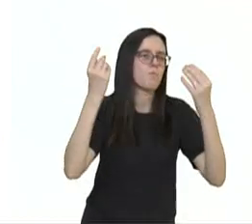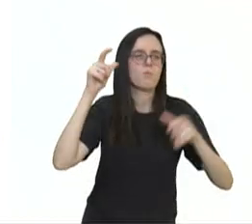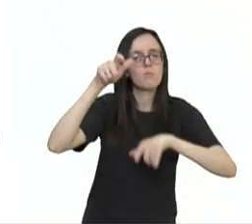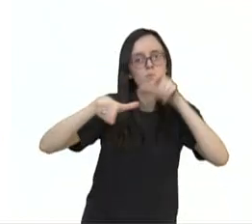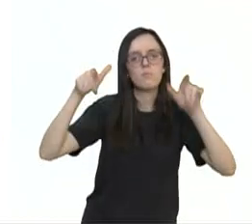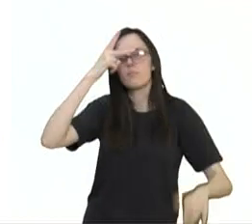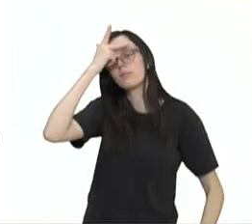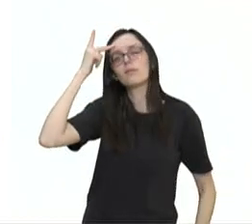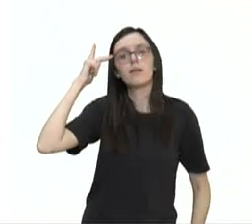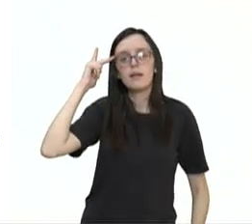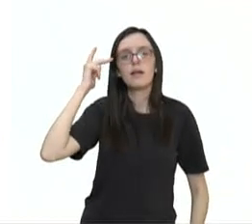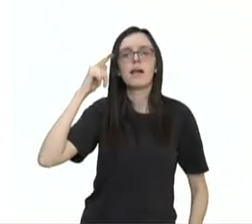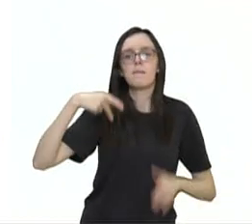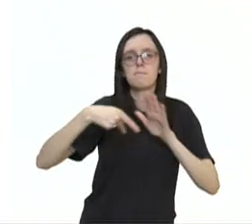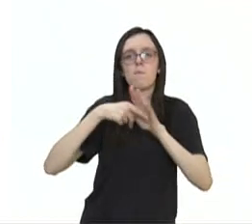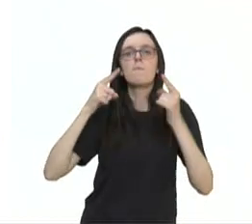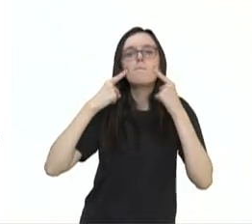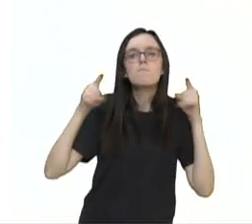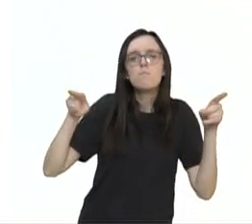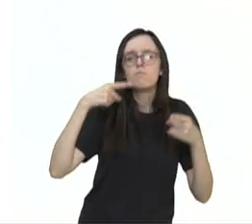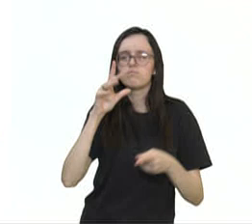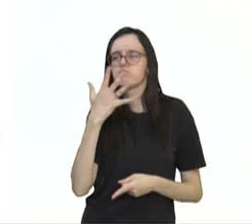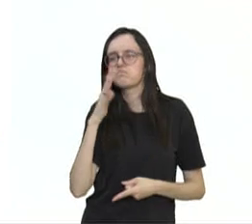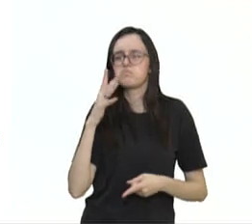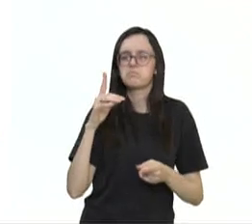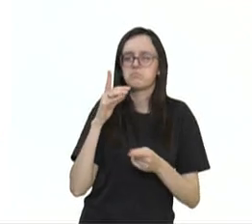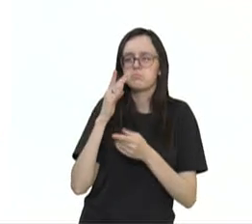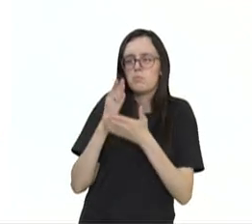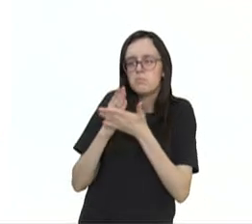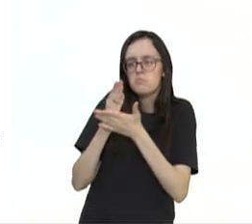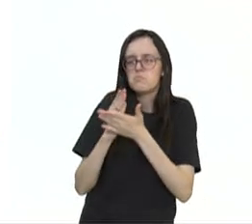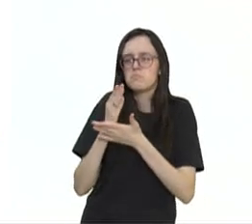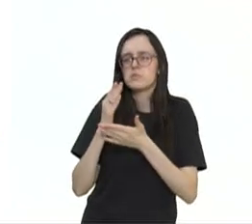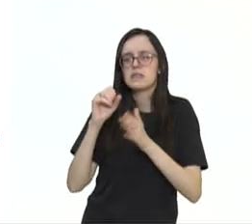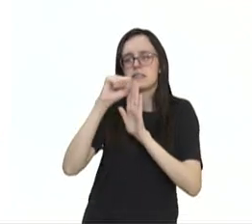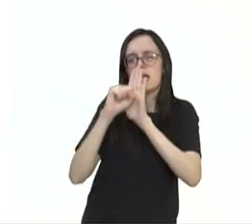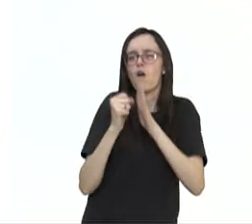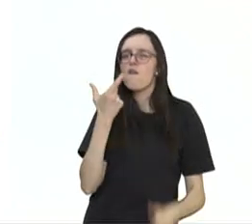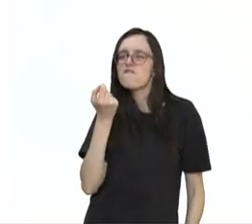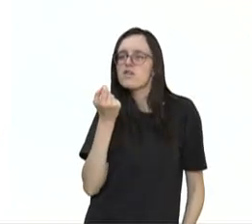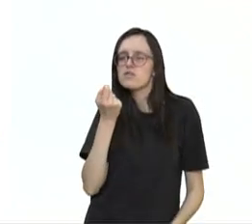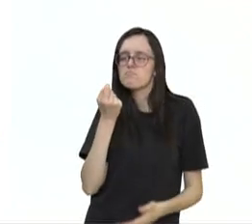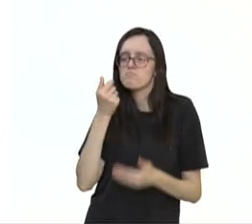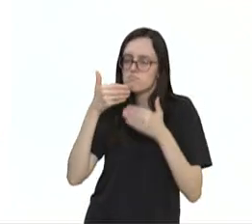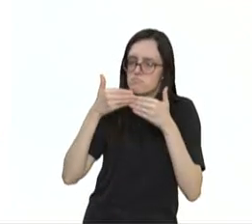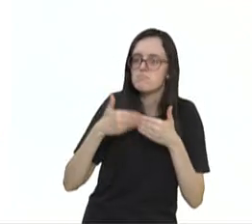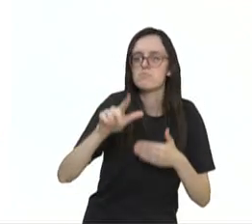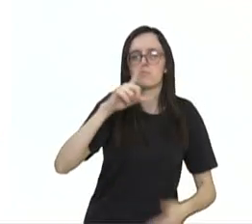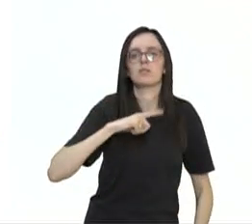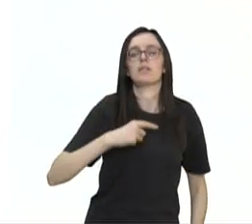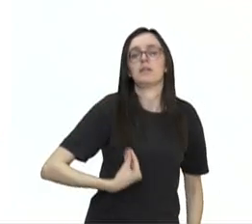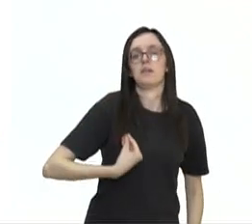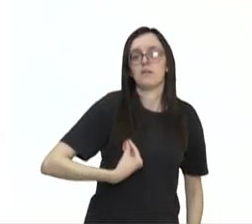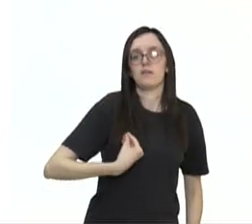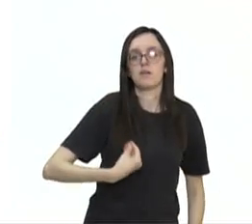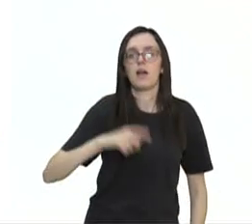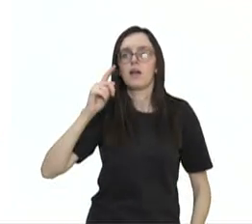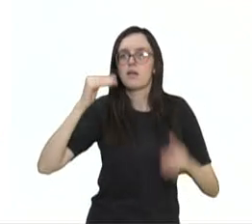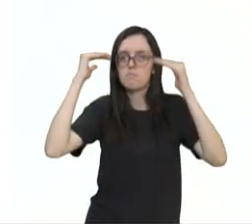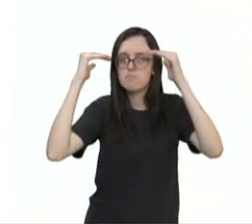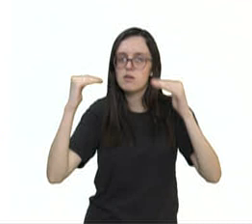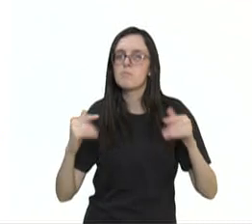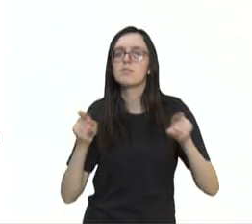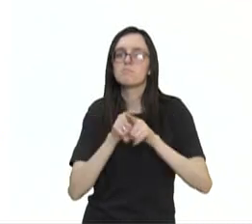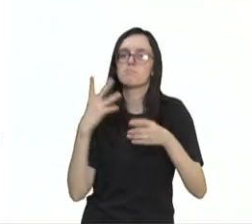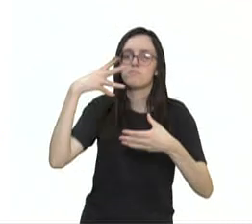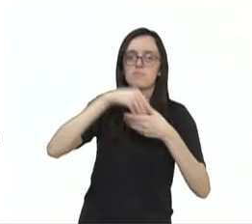ídolos da primeira metade da música, do século XX da música brasileira estão aí presentes nesse rádio,